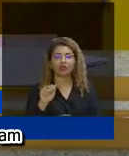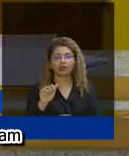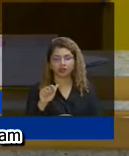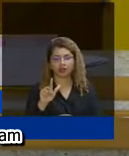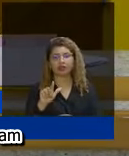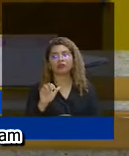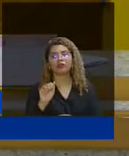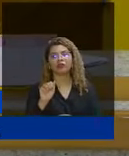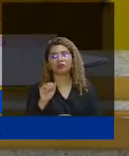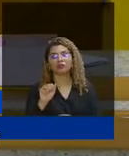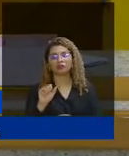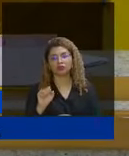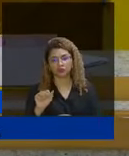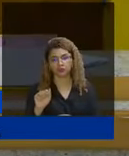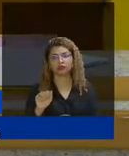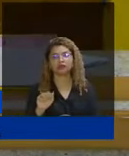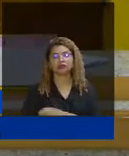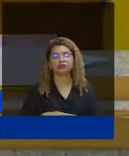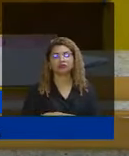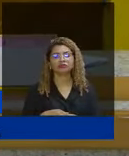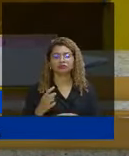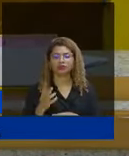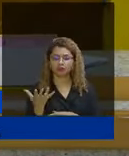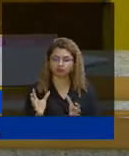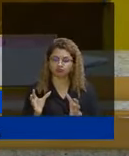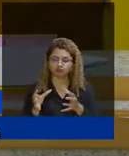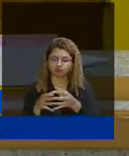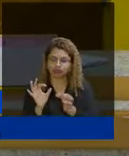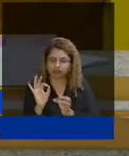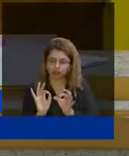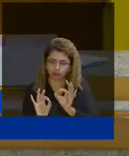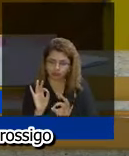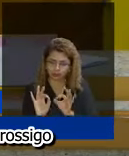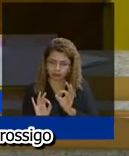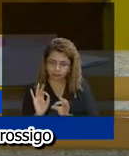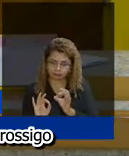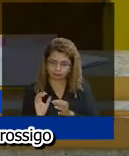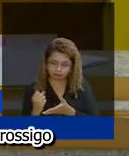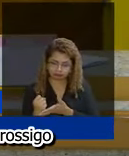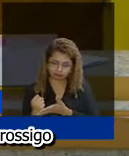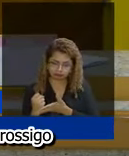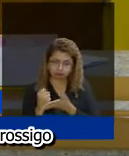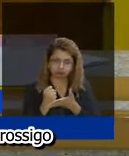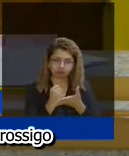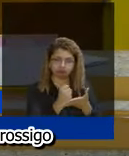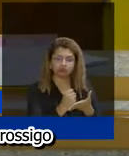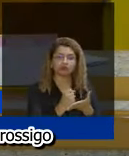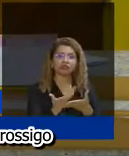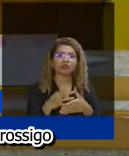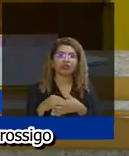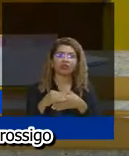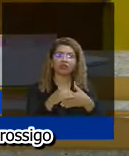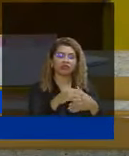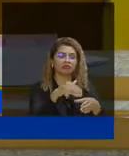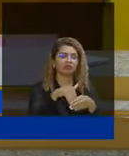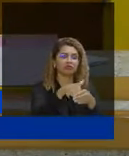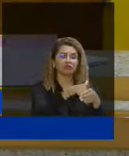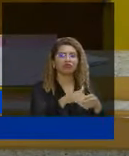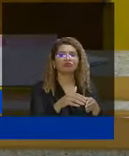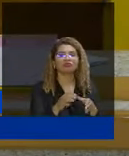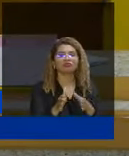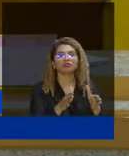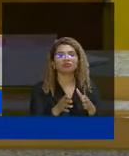Tarcísio, atuaram de forma organizada para oferecer e integrar transporte de eleitores no dia das eleições. E aí eu prossigo nesse